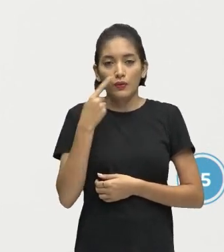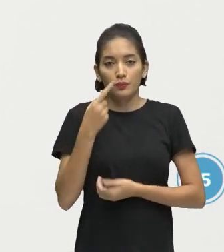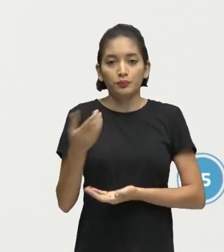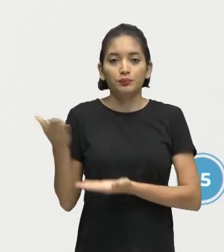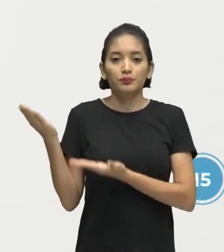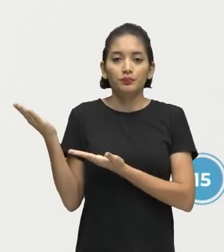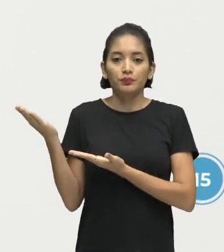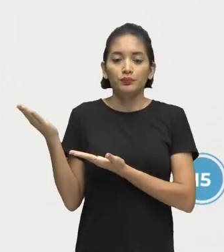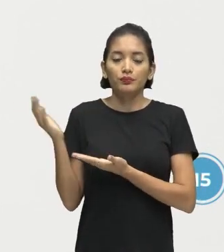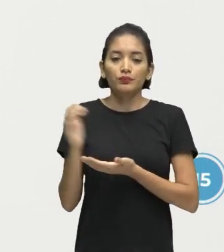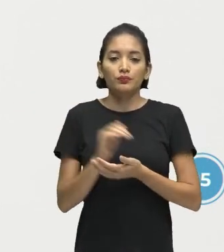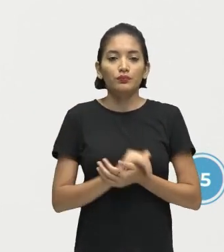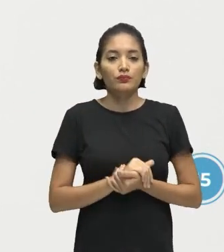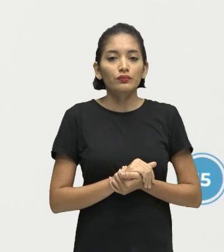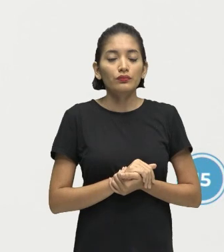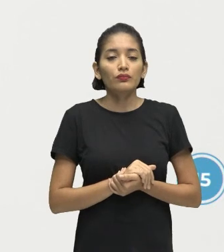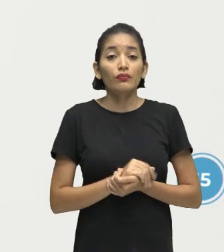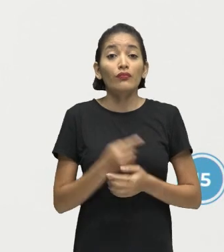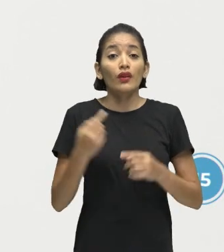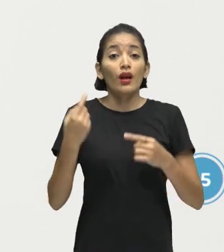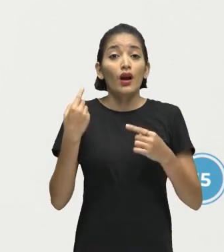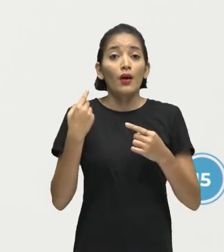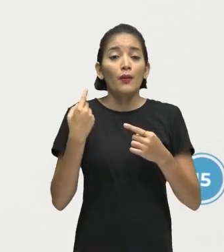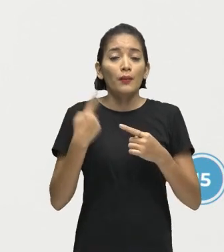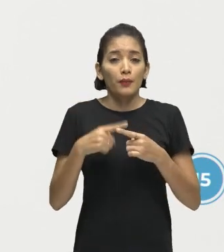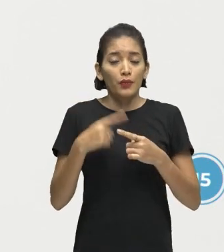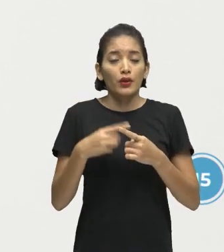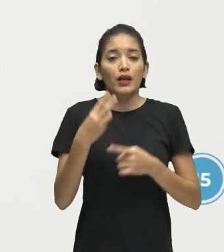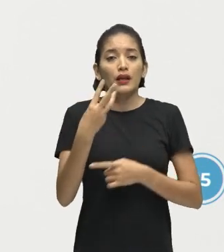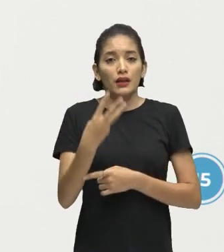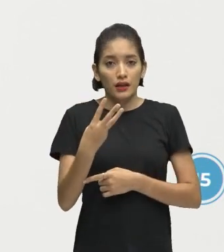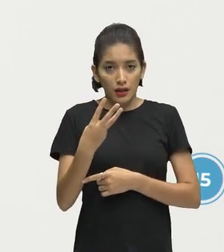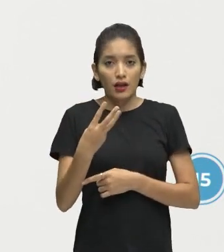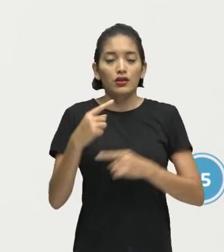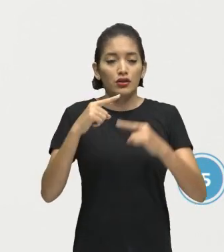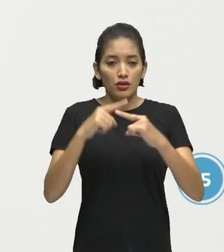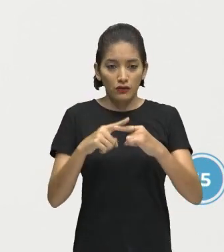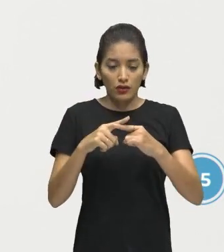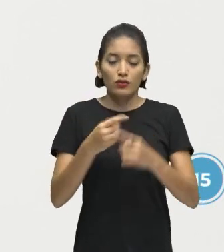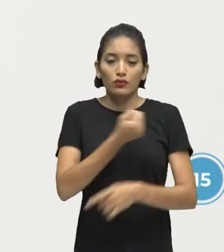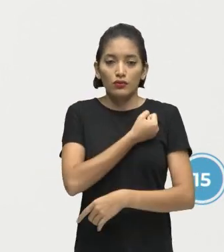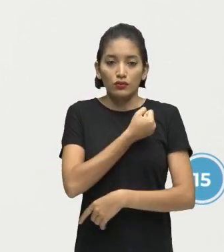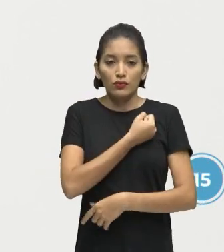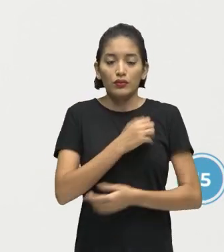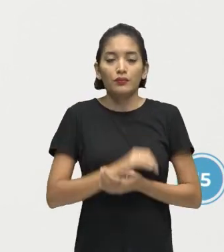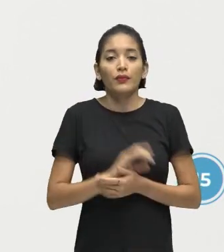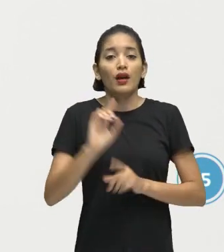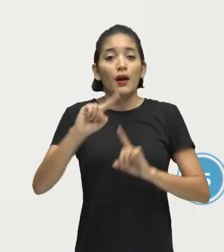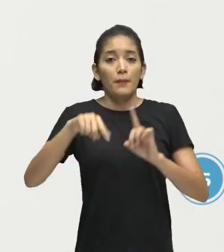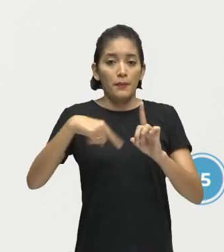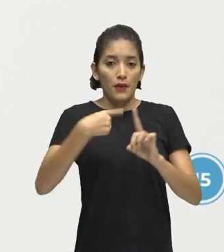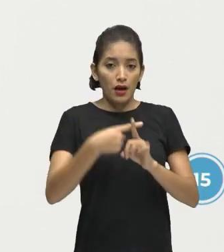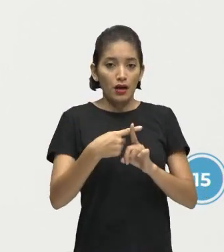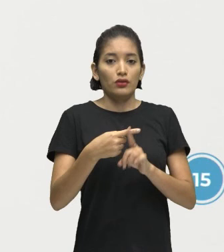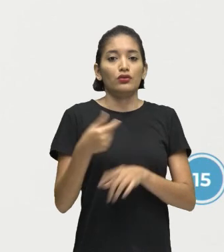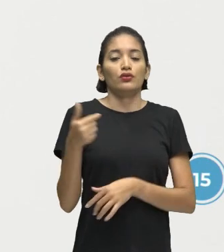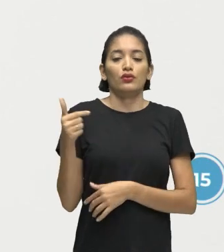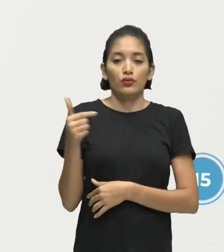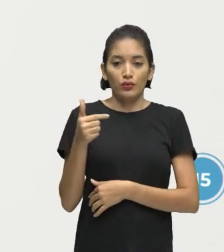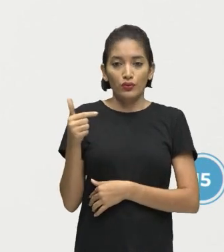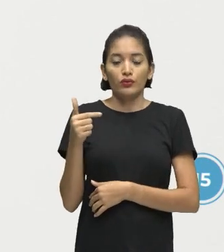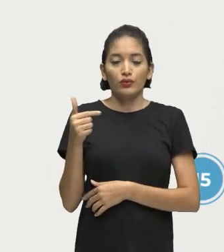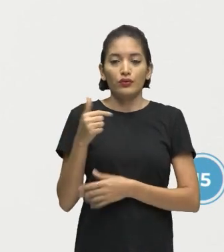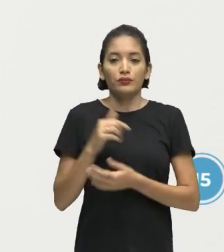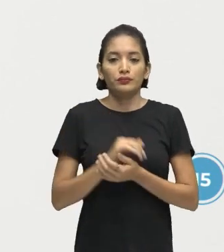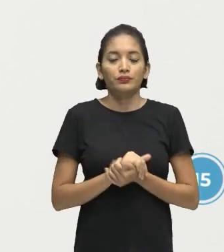de 3x, porque vai ser 3 vezes o número. Mais 2. Mais